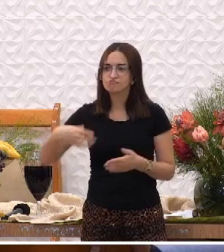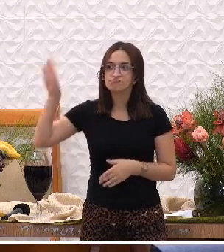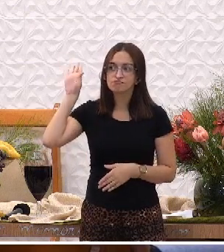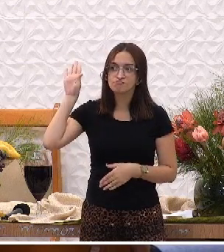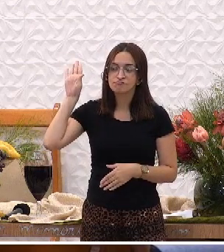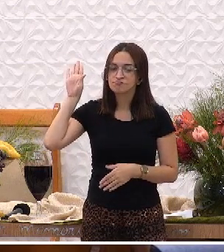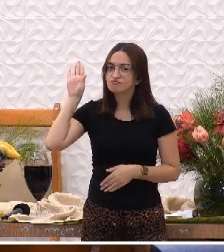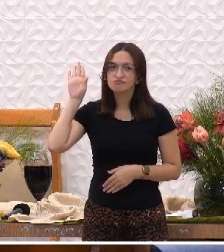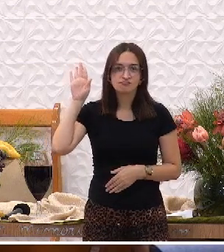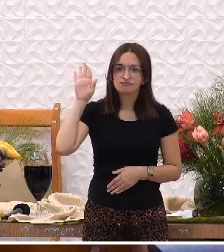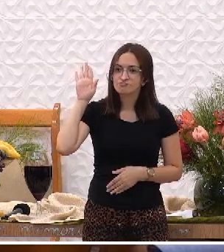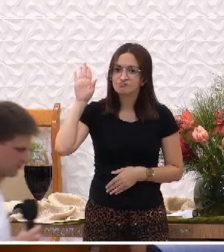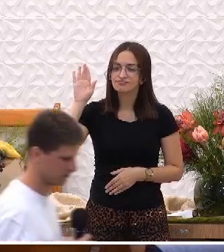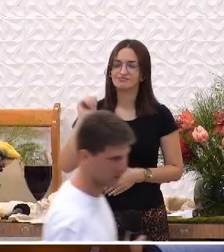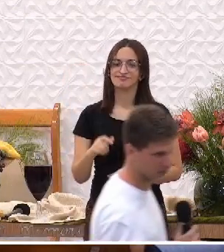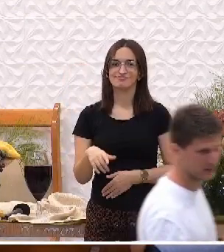Deixa eu ir aí.